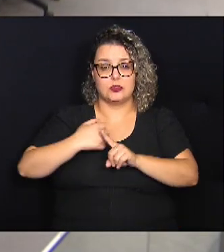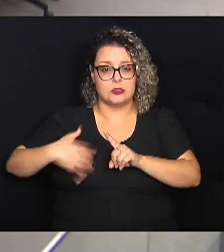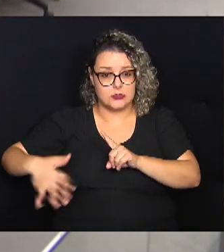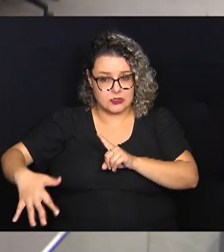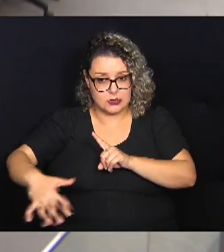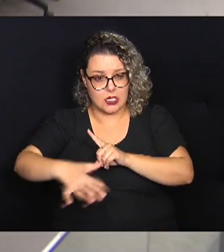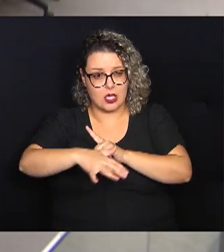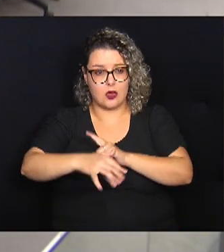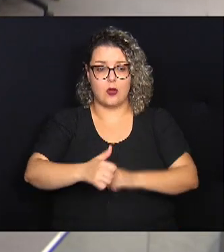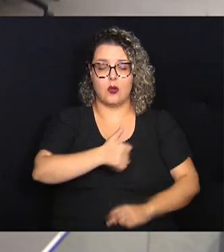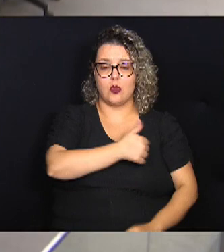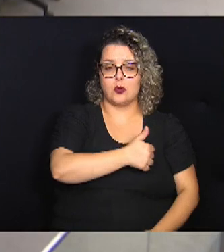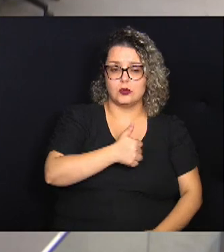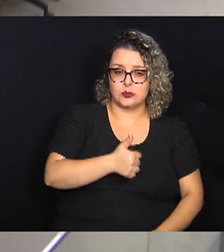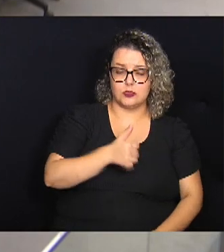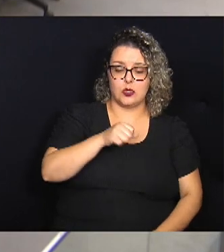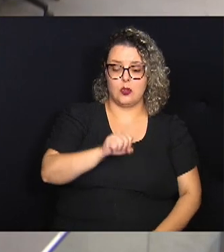Federal